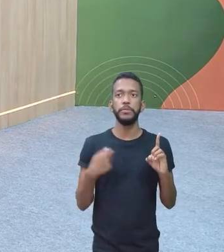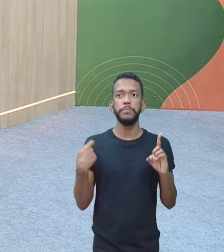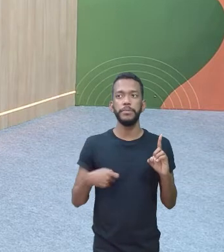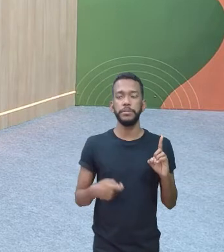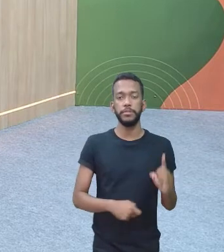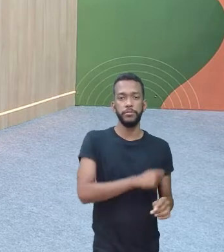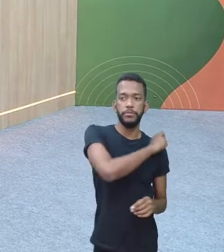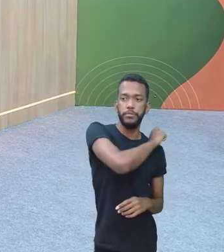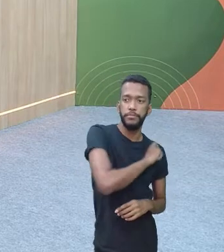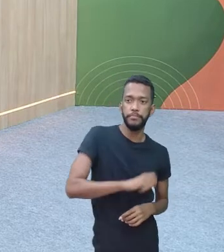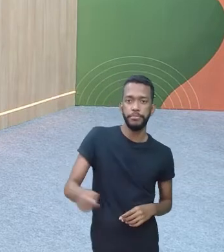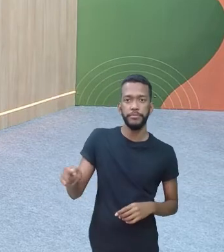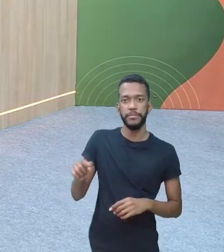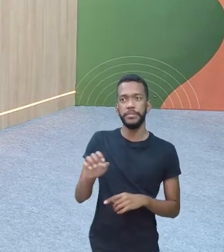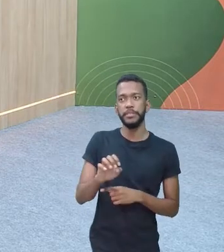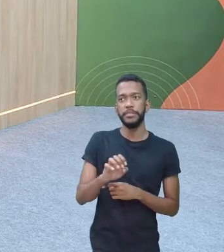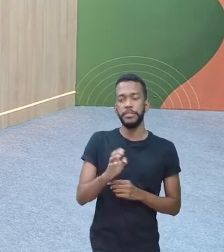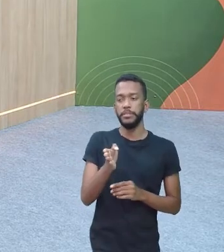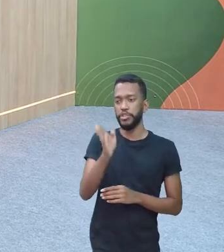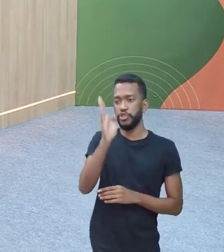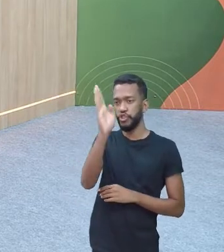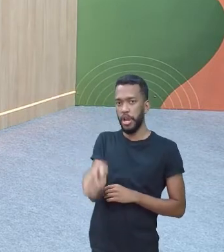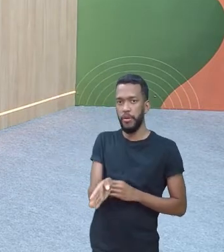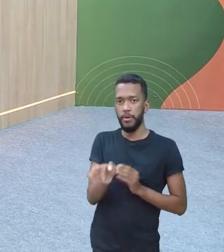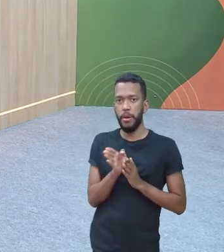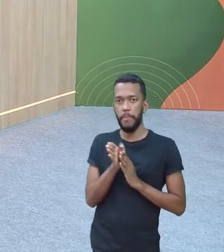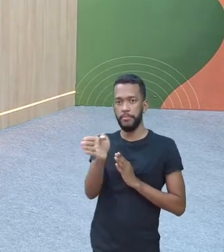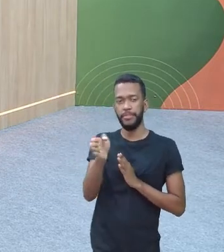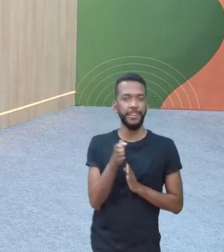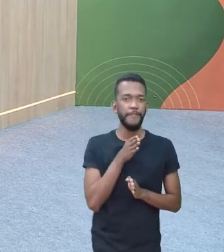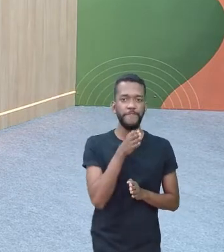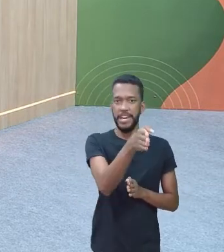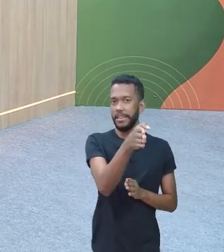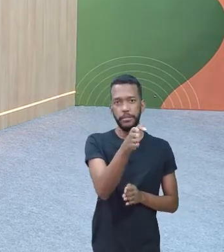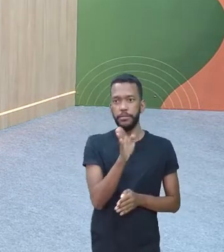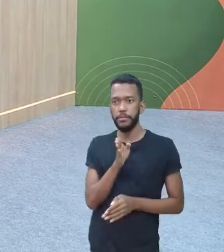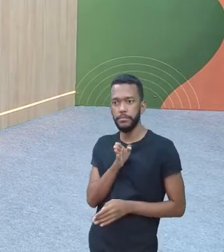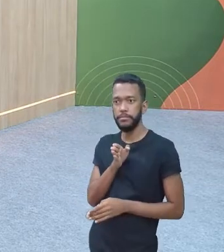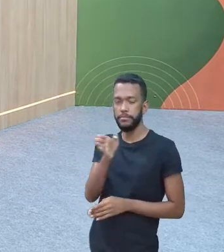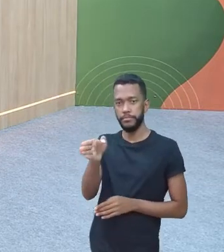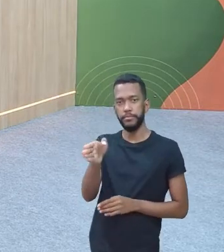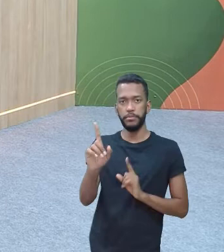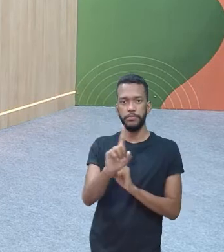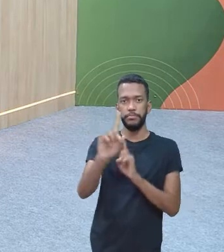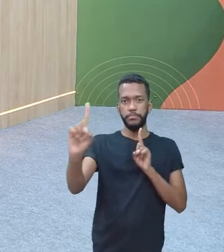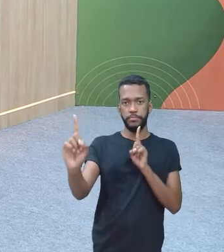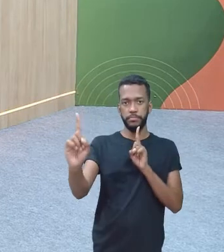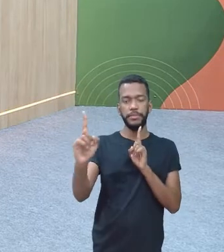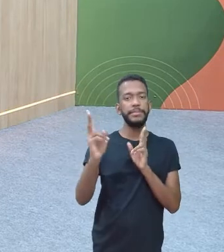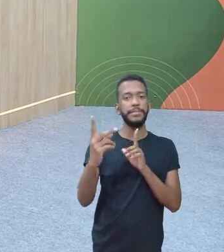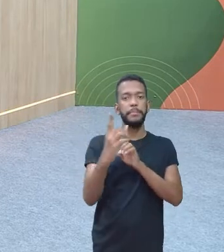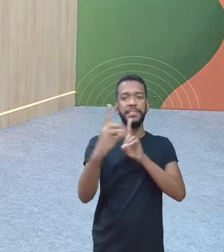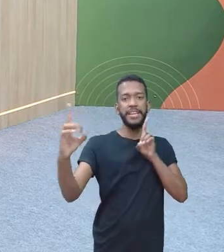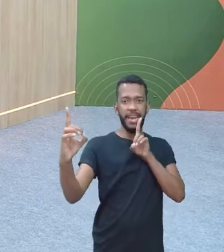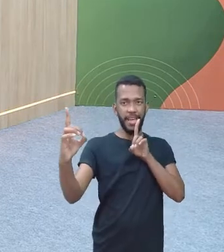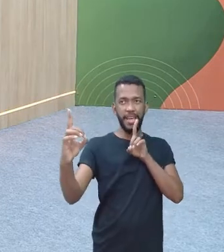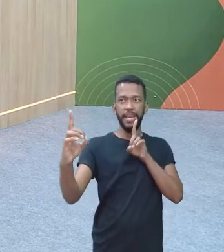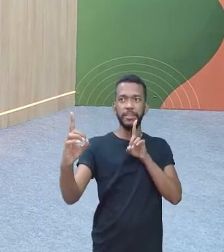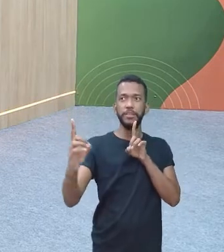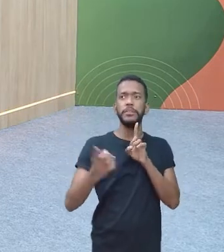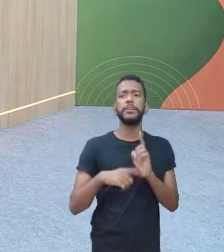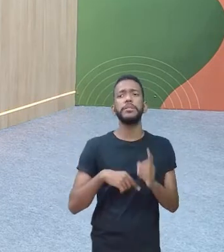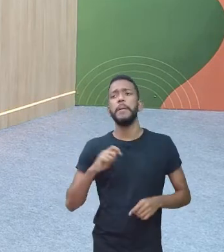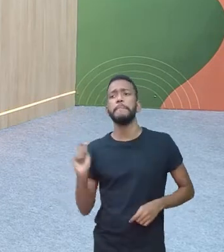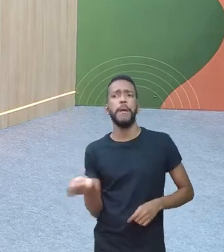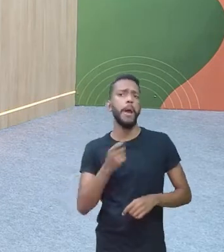para a pessoa que está na minha diagonal, né? No caso, ela também vai estar do lado direito da quadra dela. E aí, rolou os pontos,